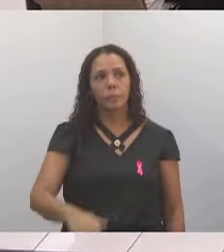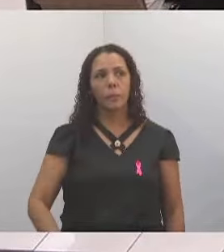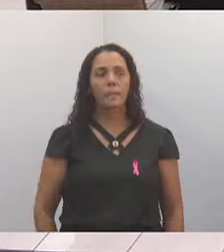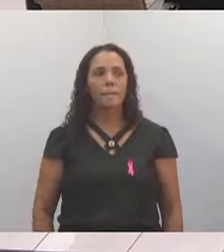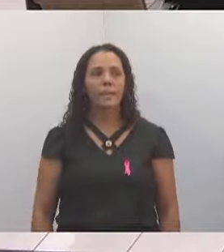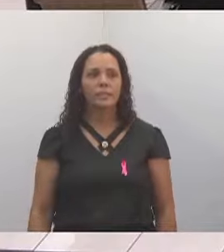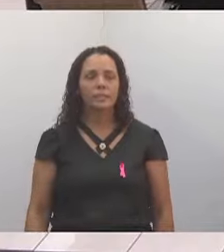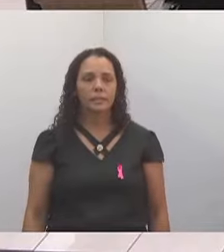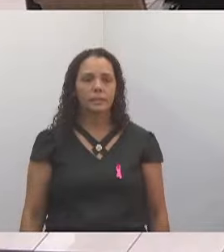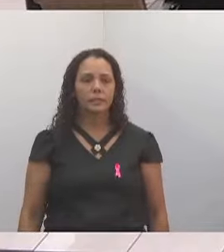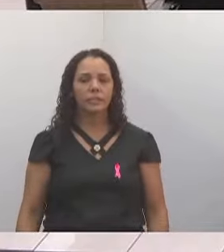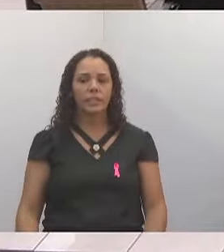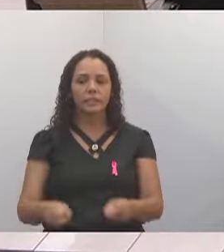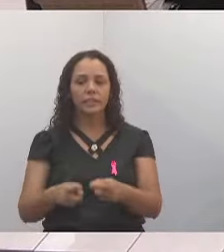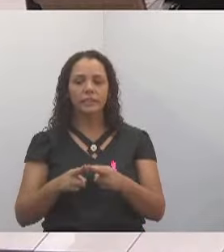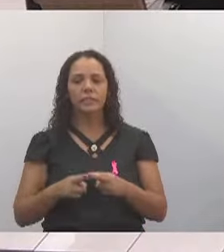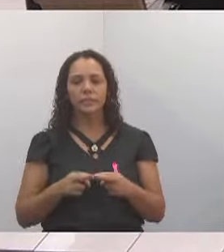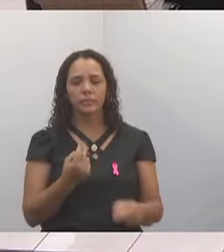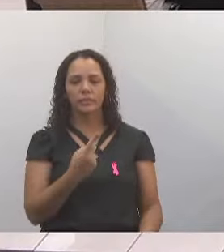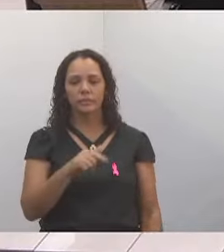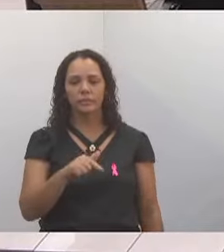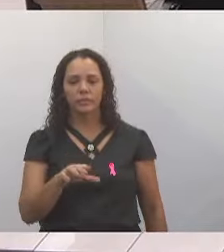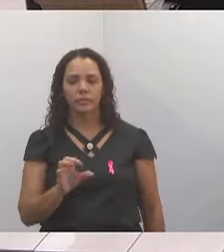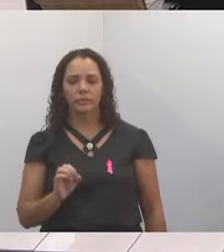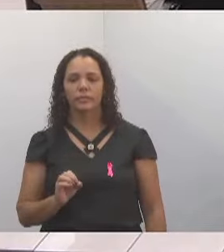Requerimento 270.